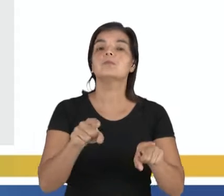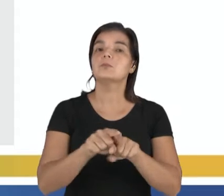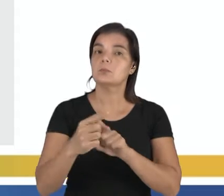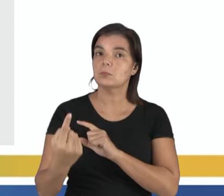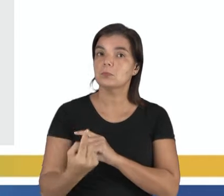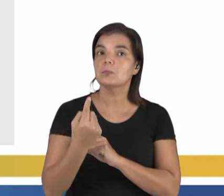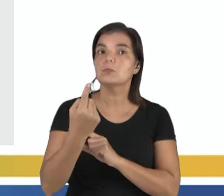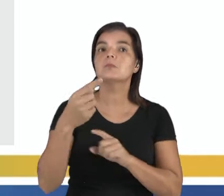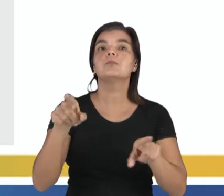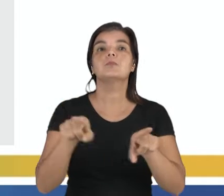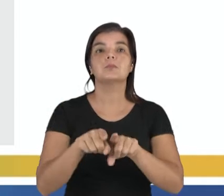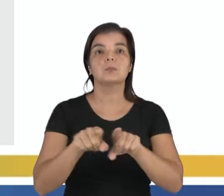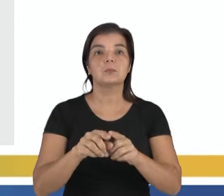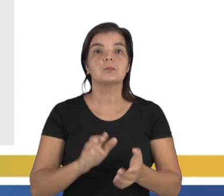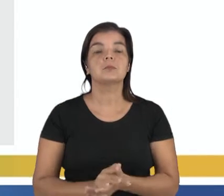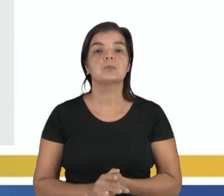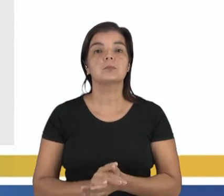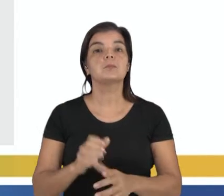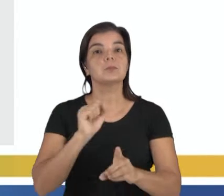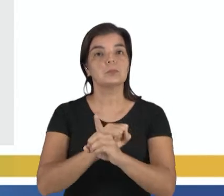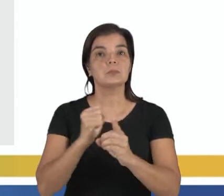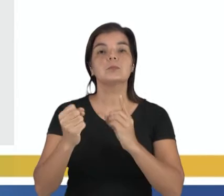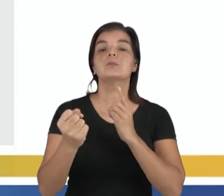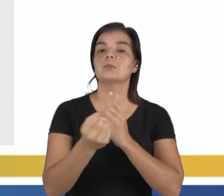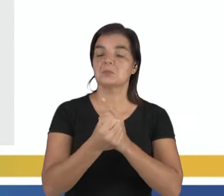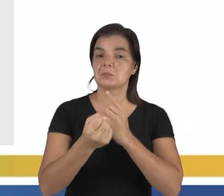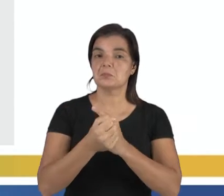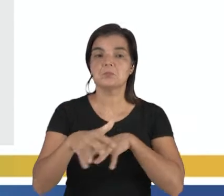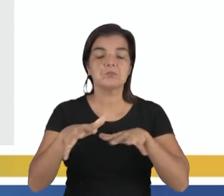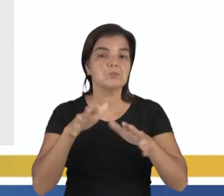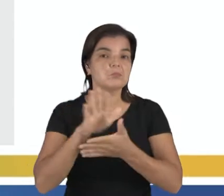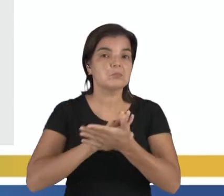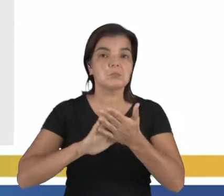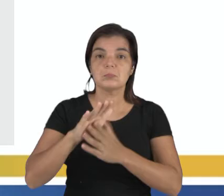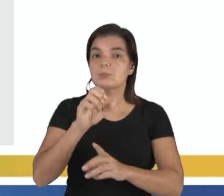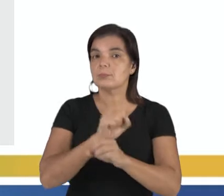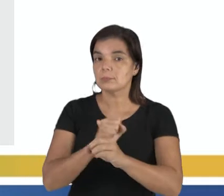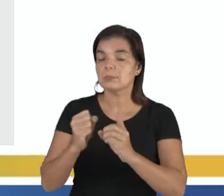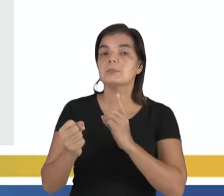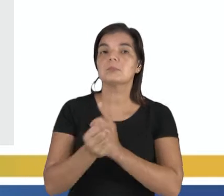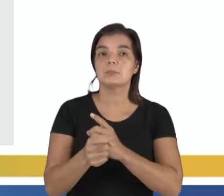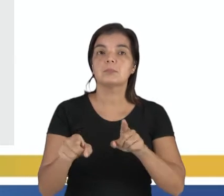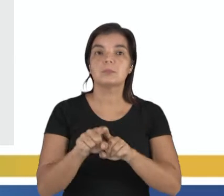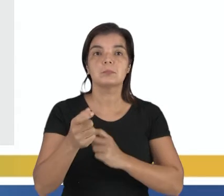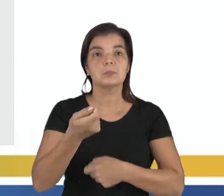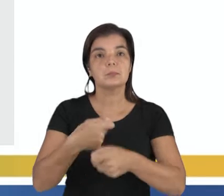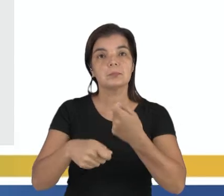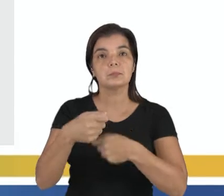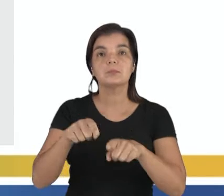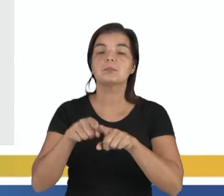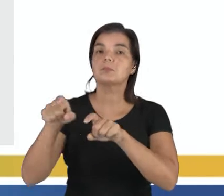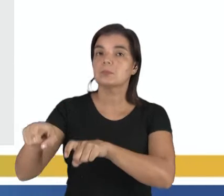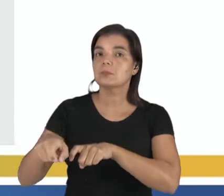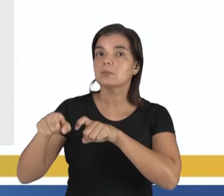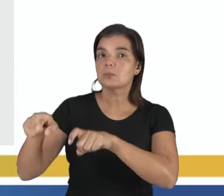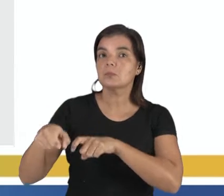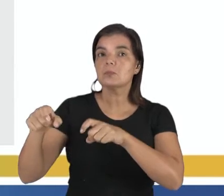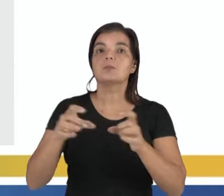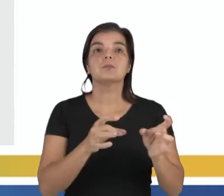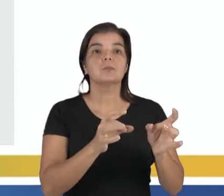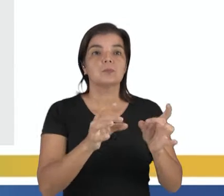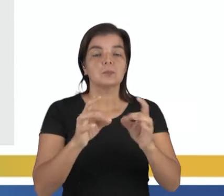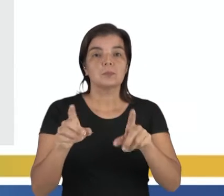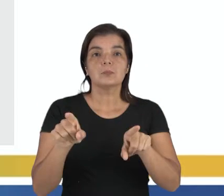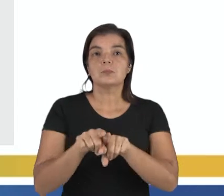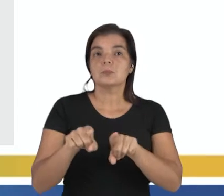uma sociedade estratificada, uma sociedade sem mobilidade social, né? Uma economia baseada na agricultura,